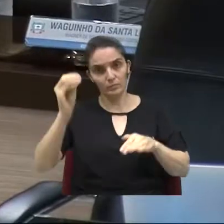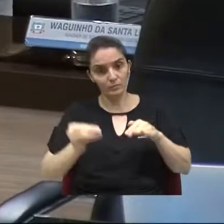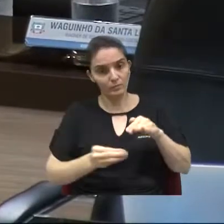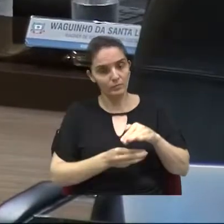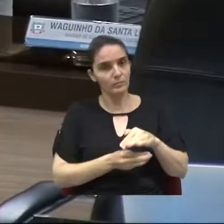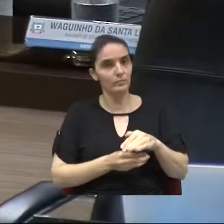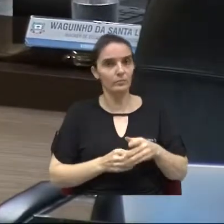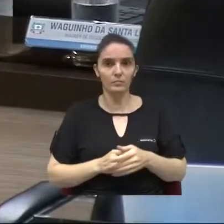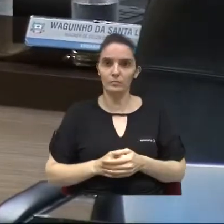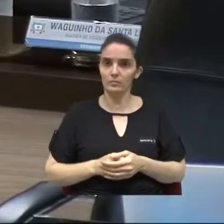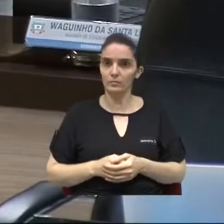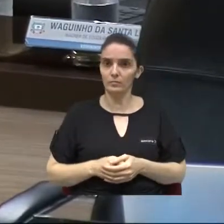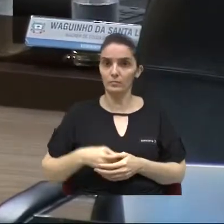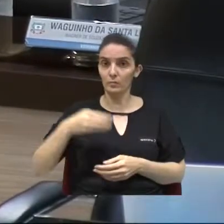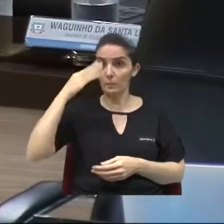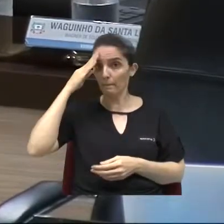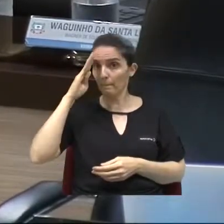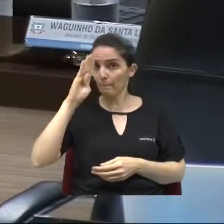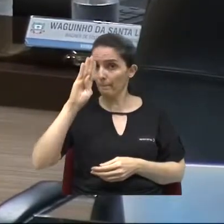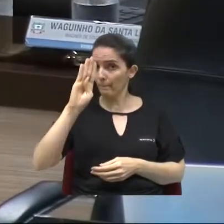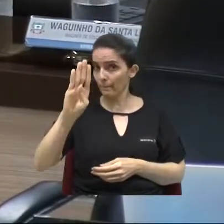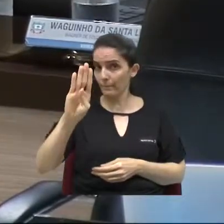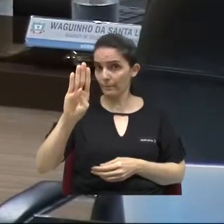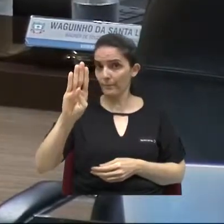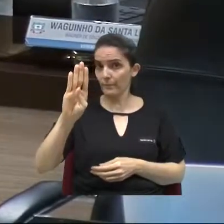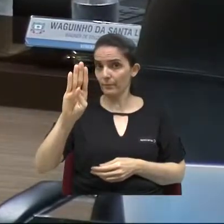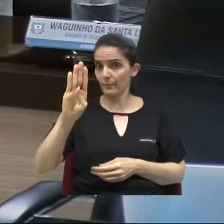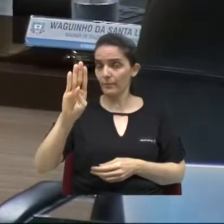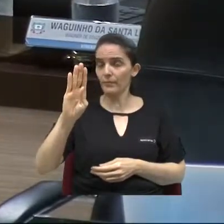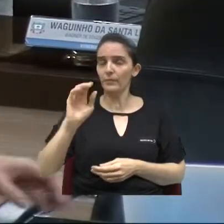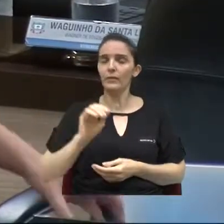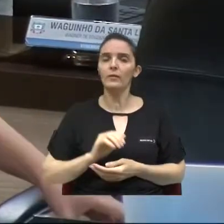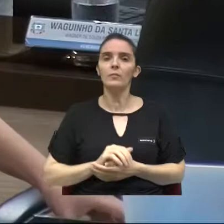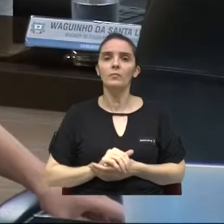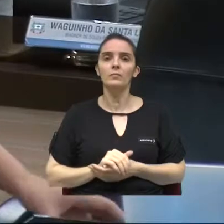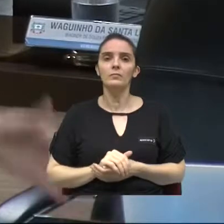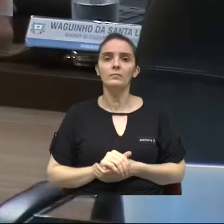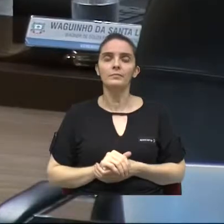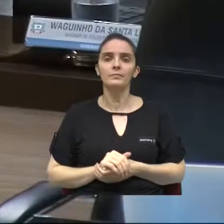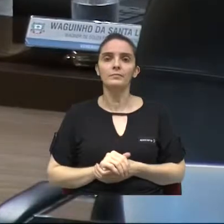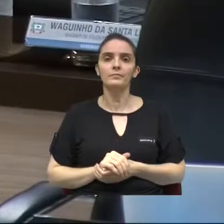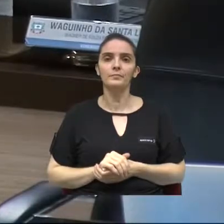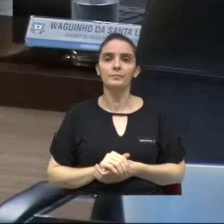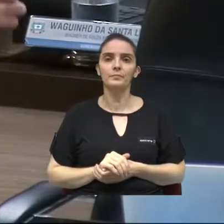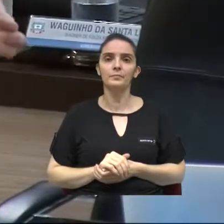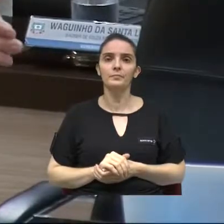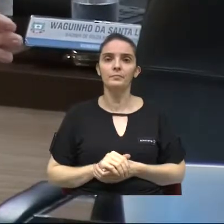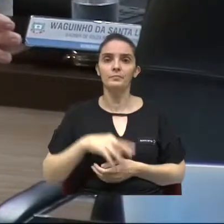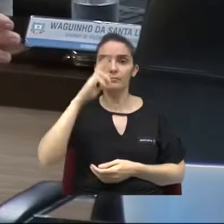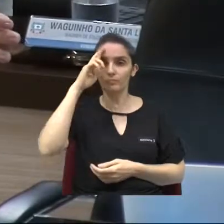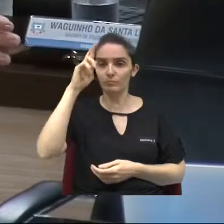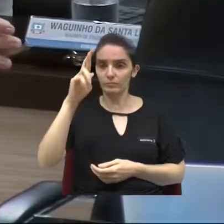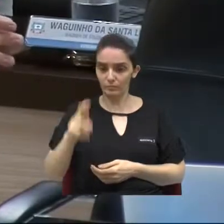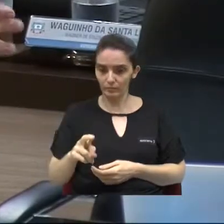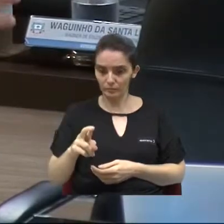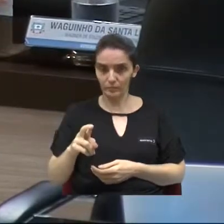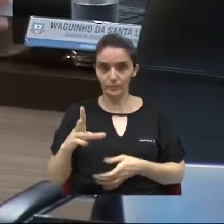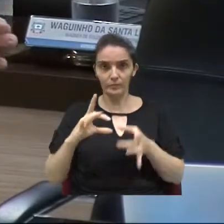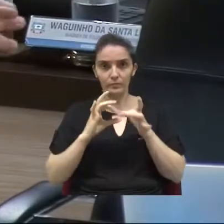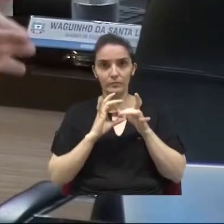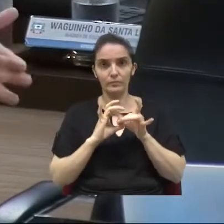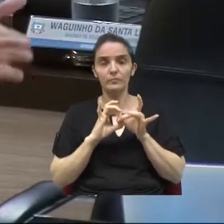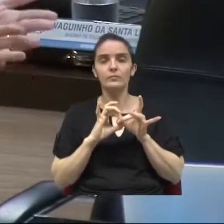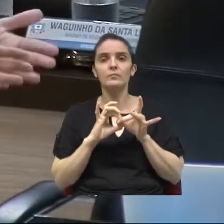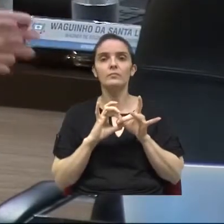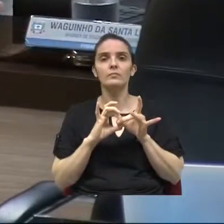razão principal e como razão exclusiva, o que nós chamamos de razão vinculada, o